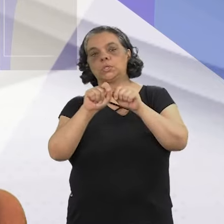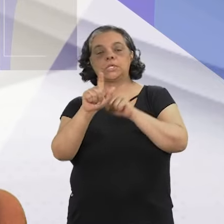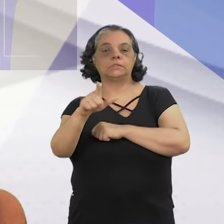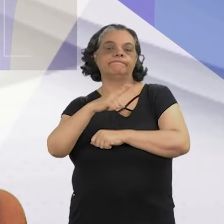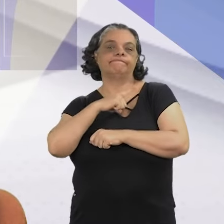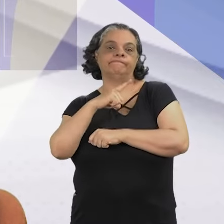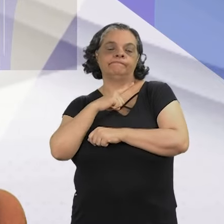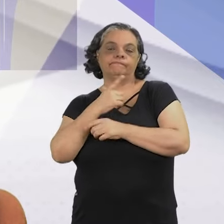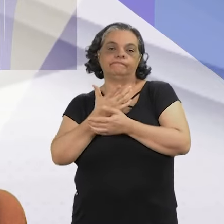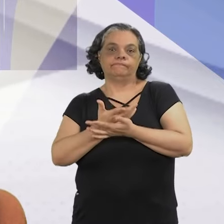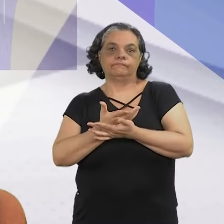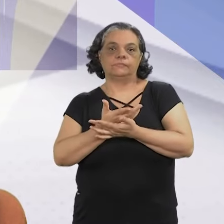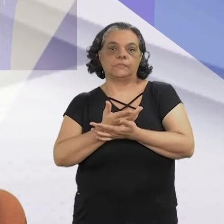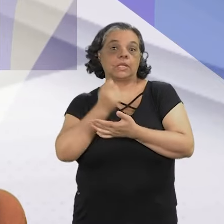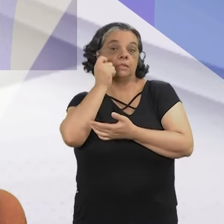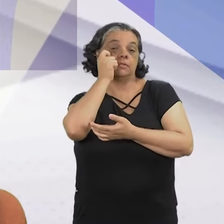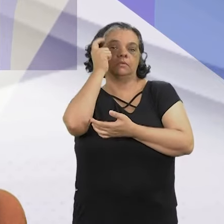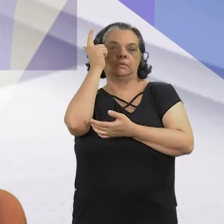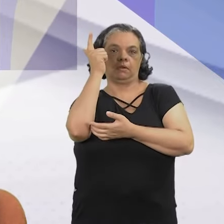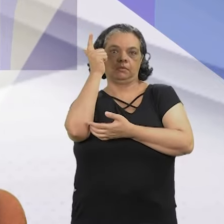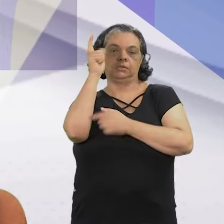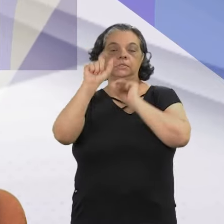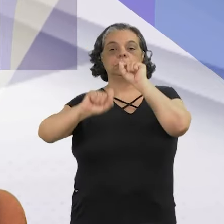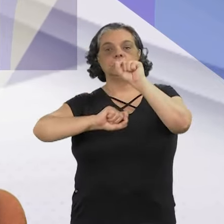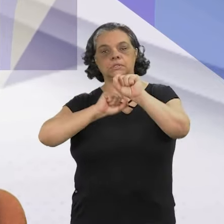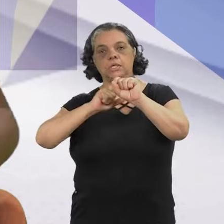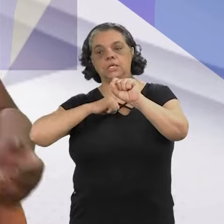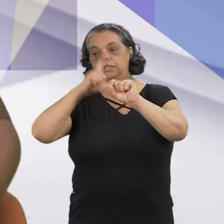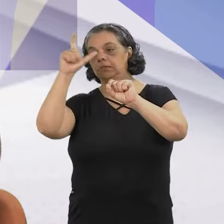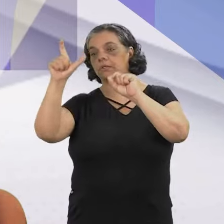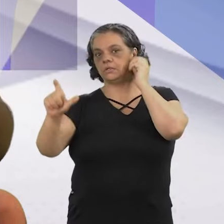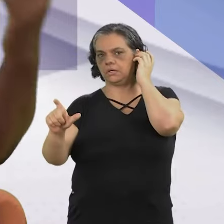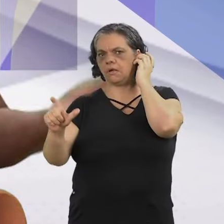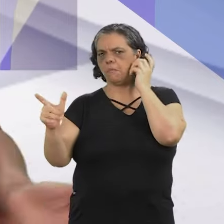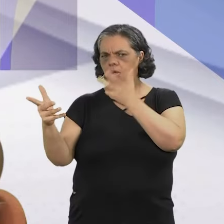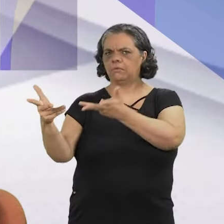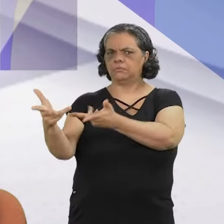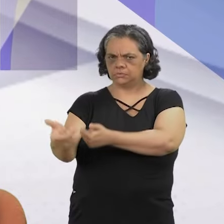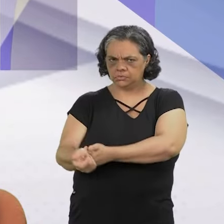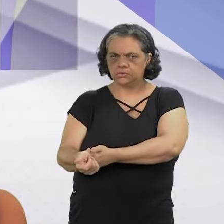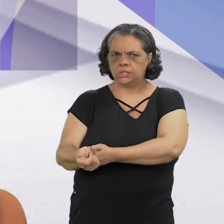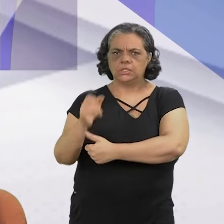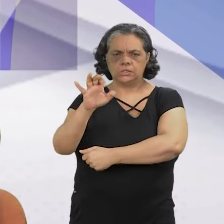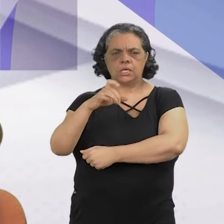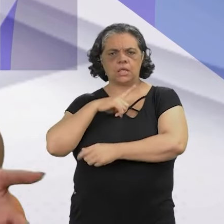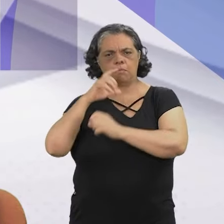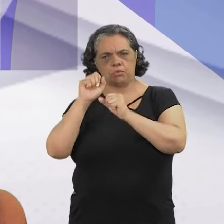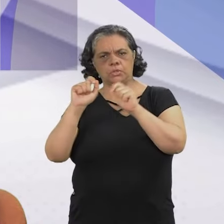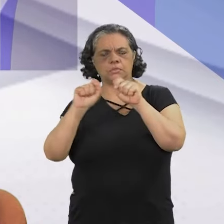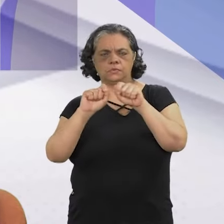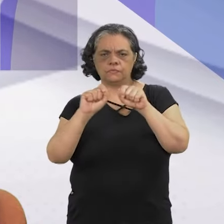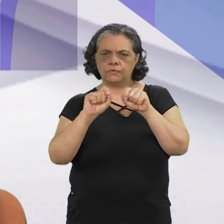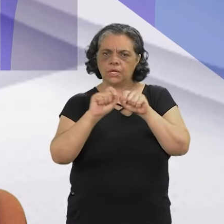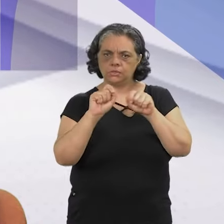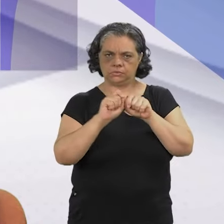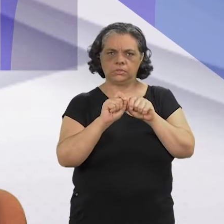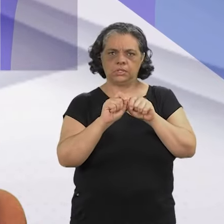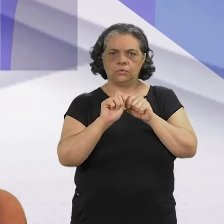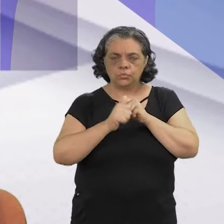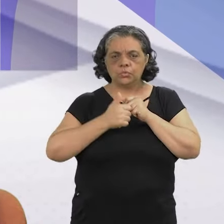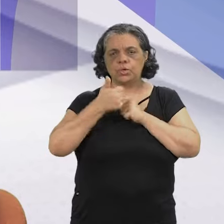ter eh essa ideia né que seria maravilhosa né Se ela pudesse fazer